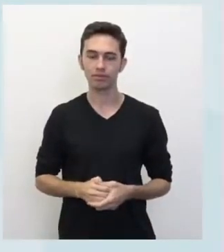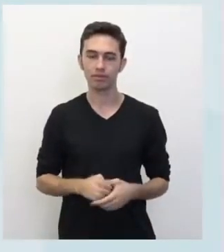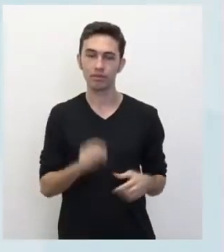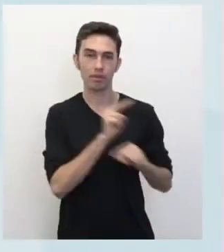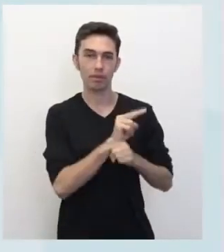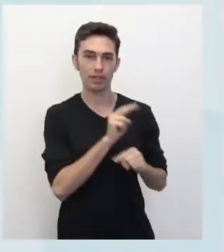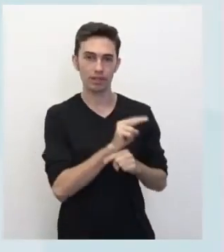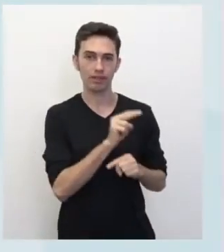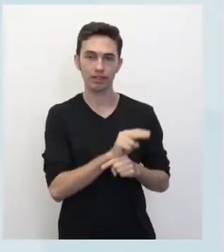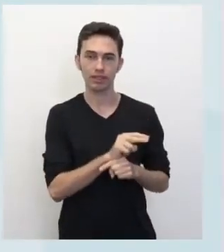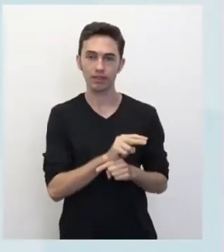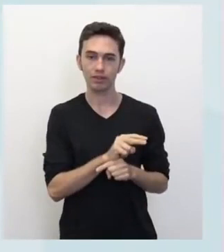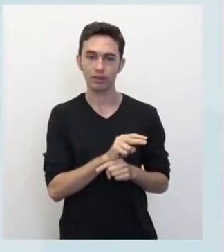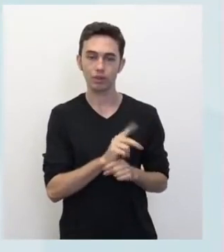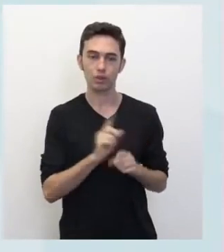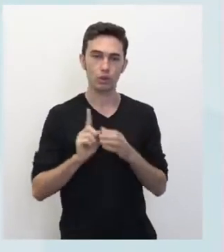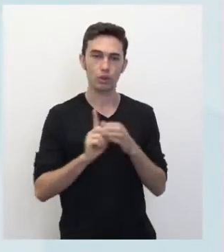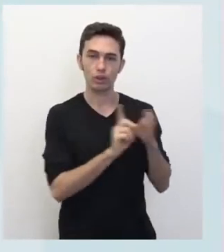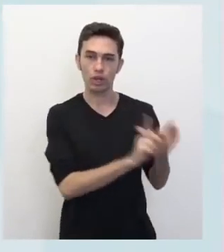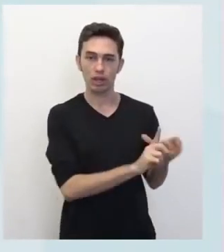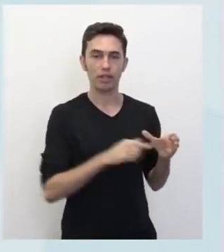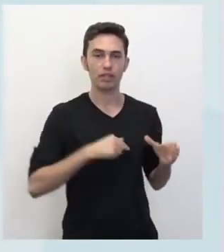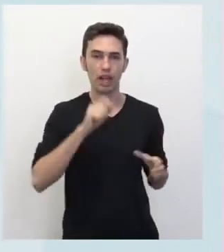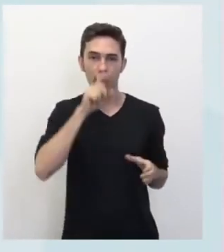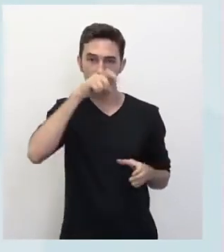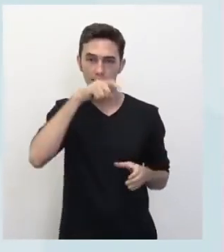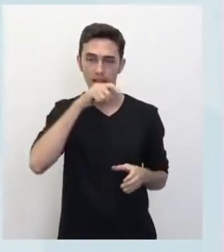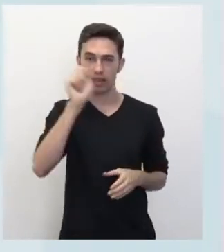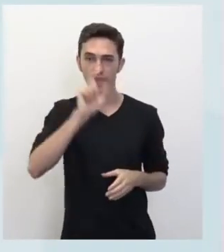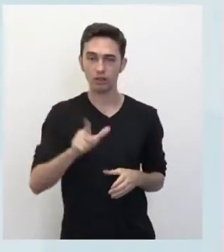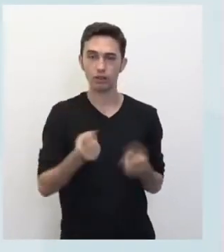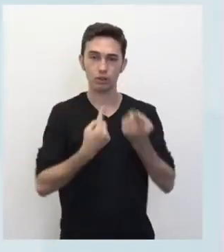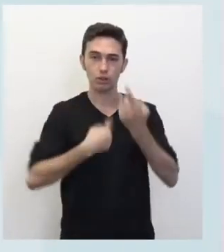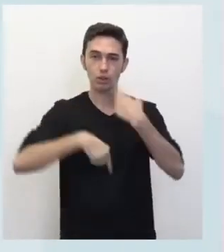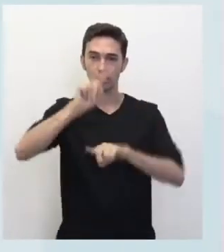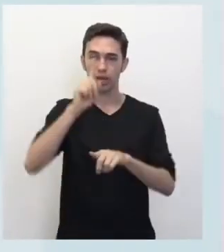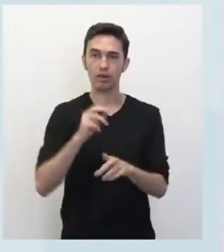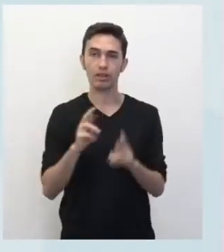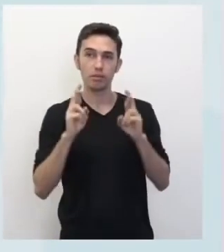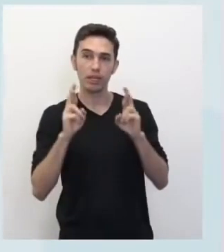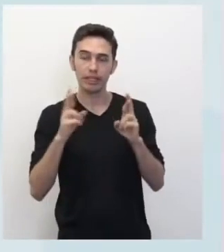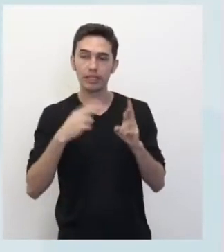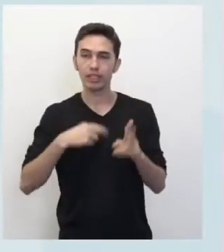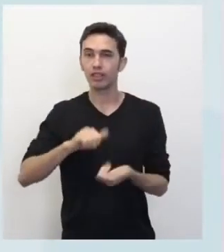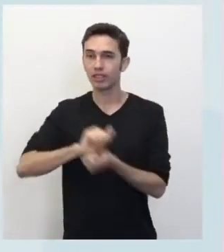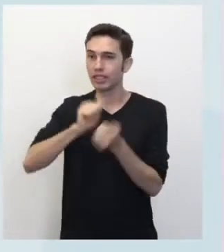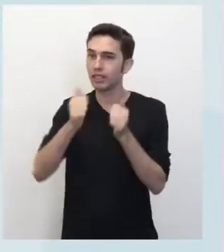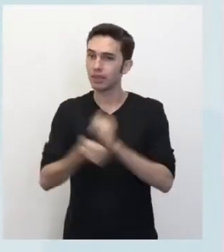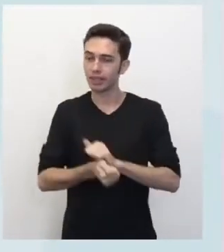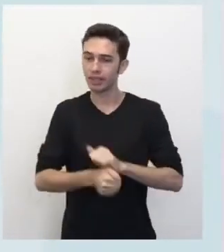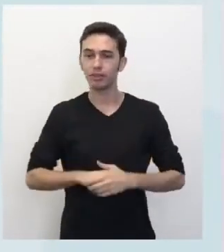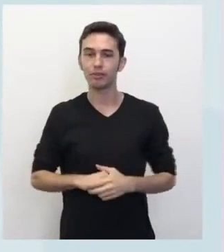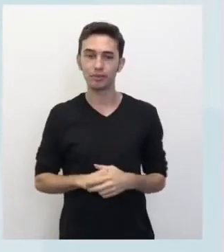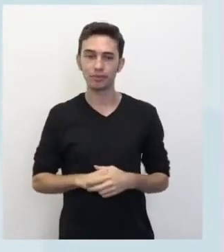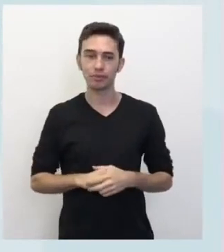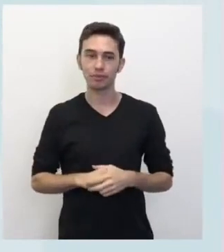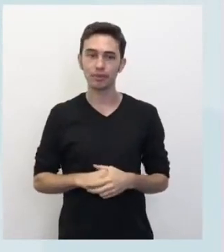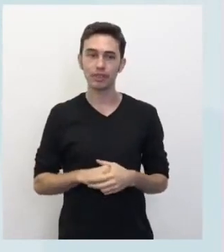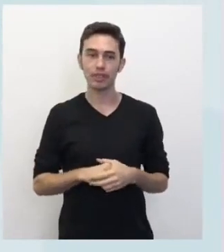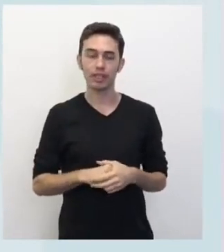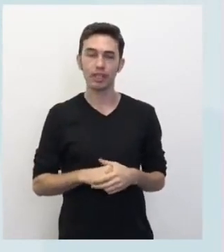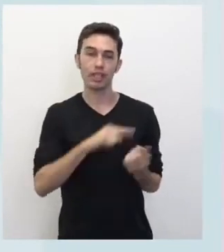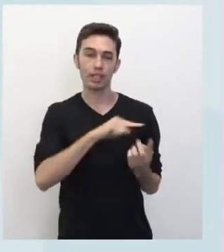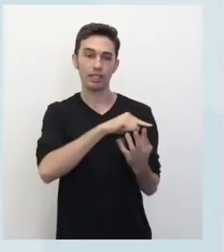Preservação. No isolamento, ararinhas azuis superam expectativas de adaptação. Espécie